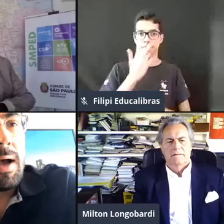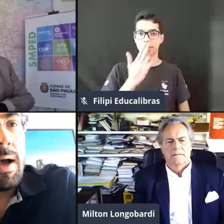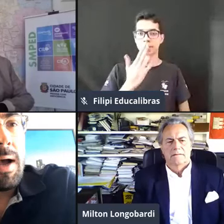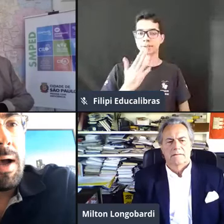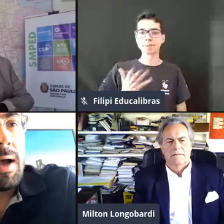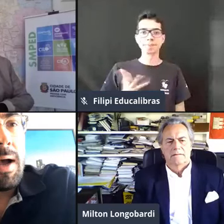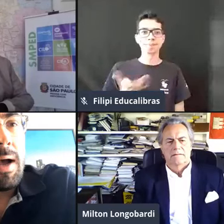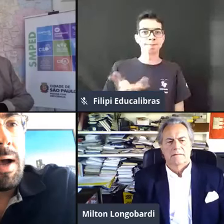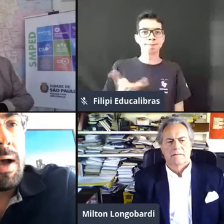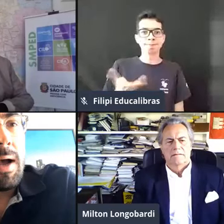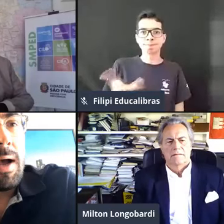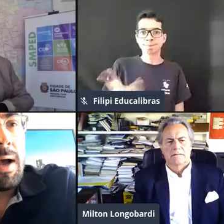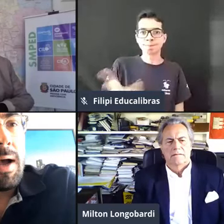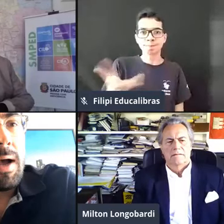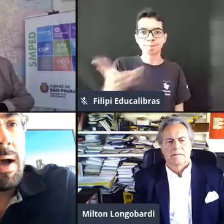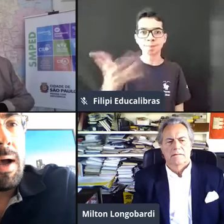vivendo?